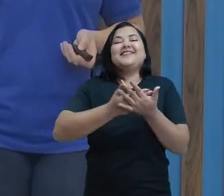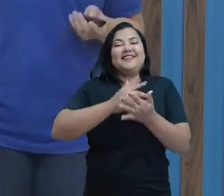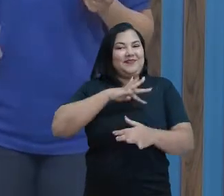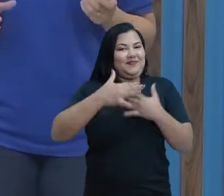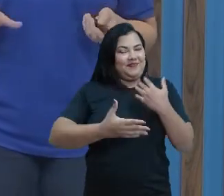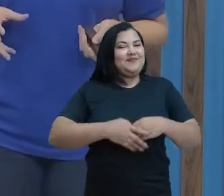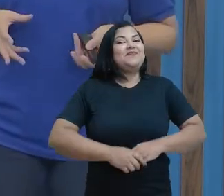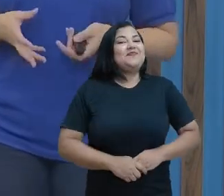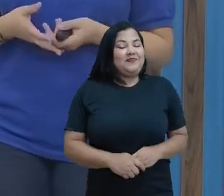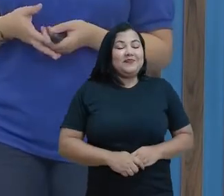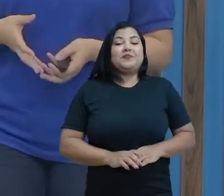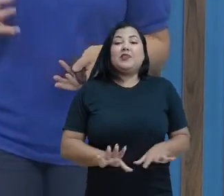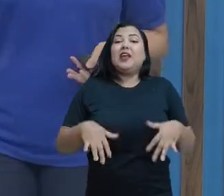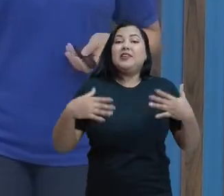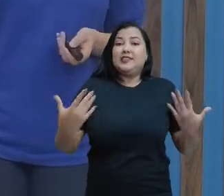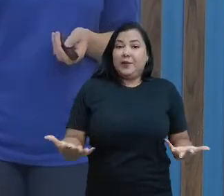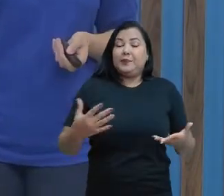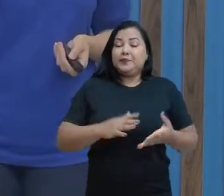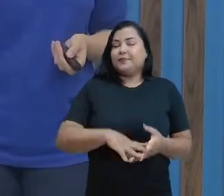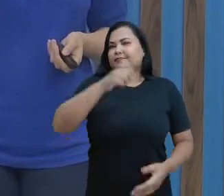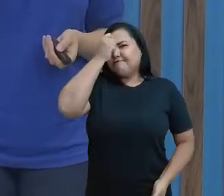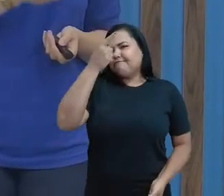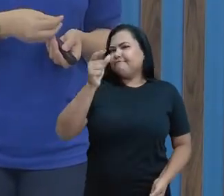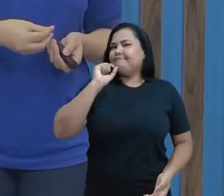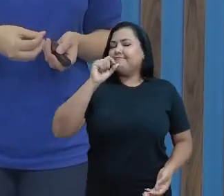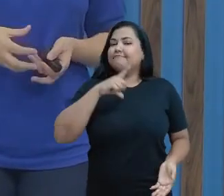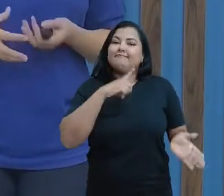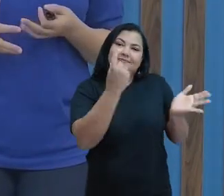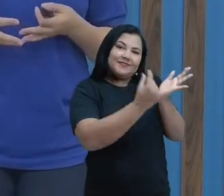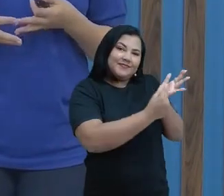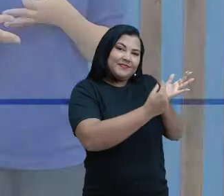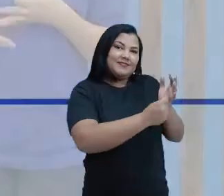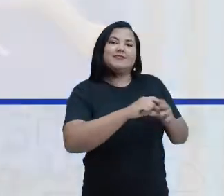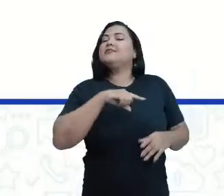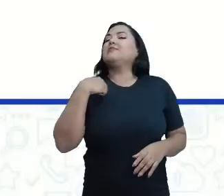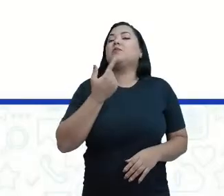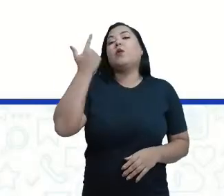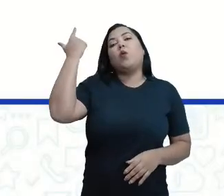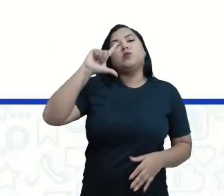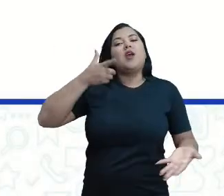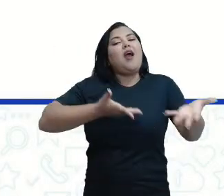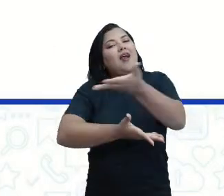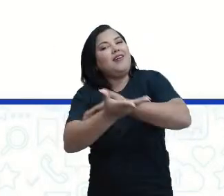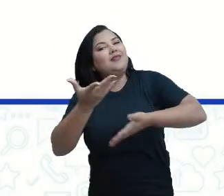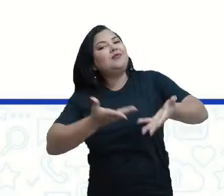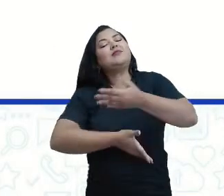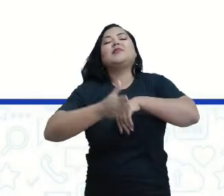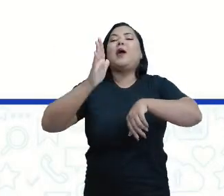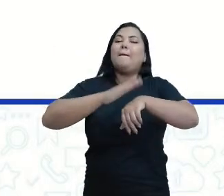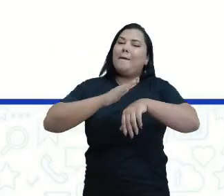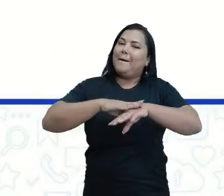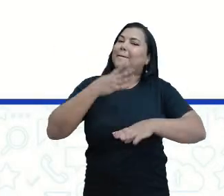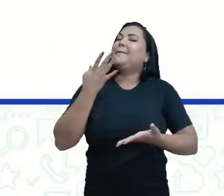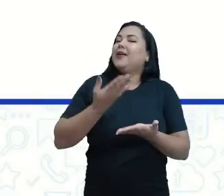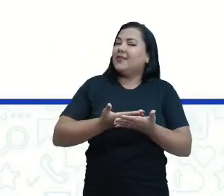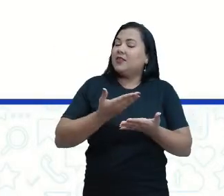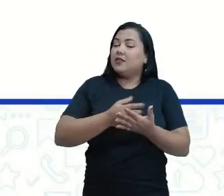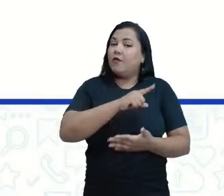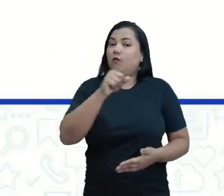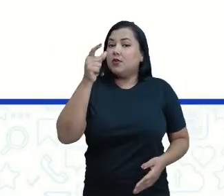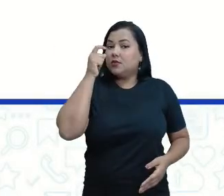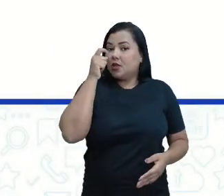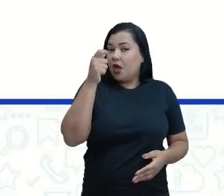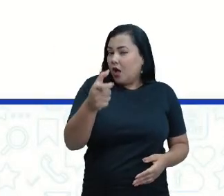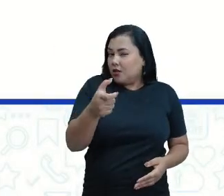Jéssica? Então, vamos lá, ó. A ideia aí de ter o aplicativo é para que a gente consiga ter essa interação no momento da aula, né? Então, você aí,